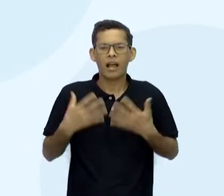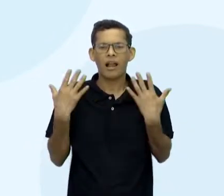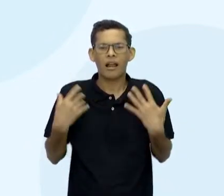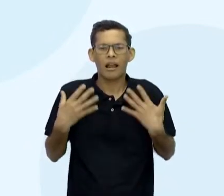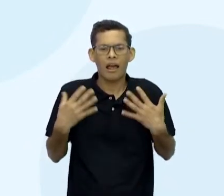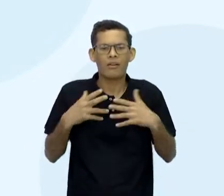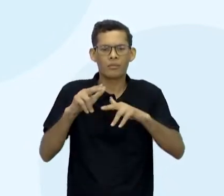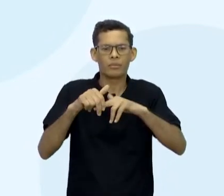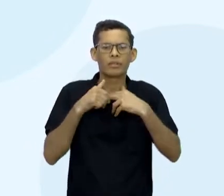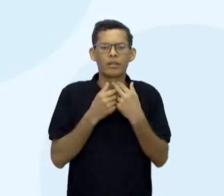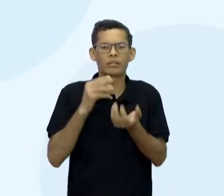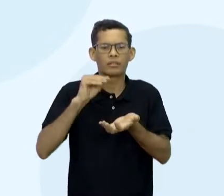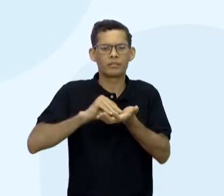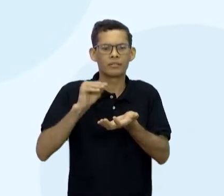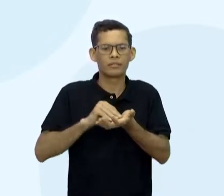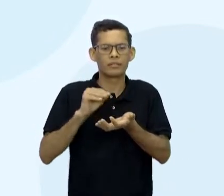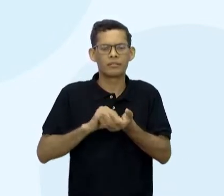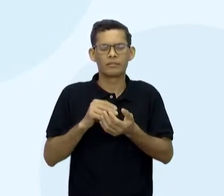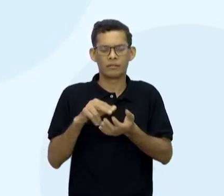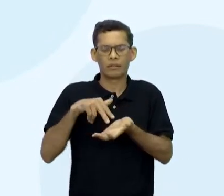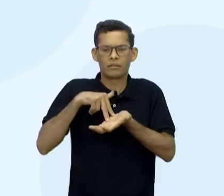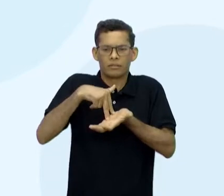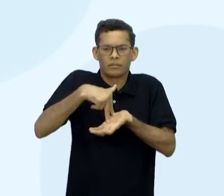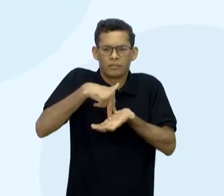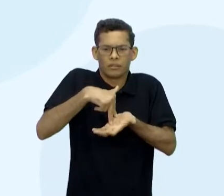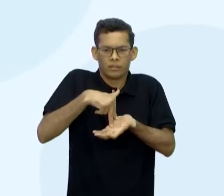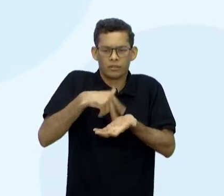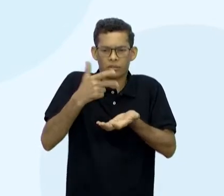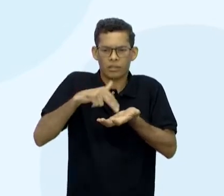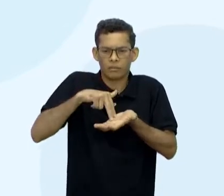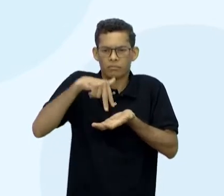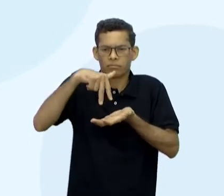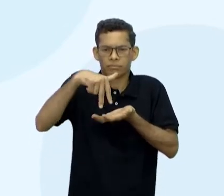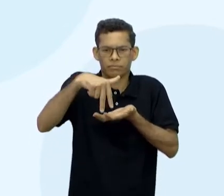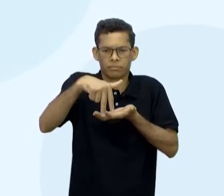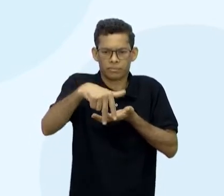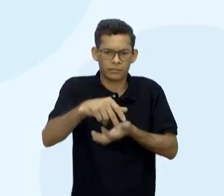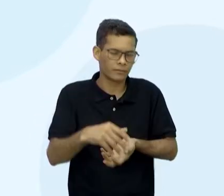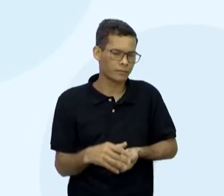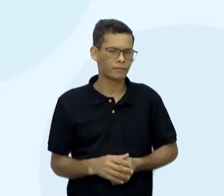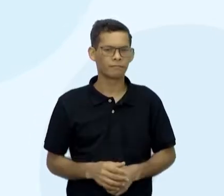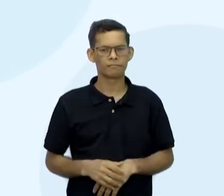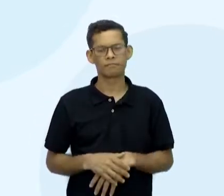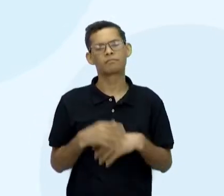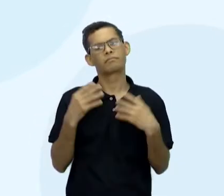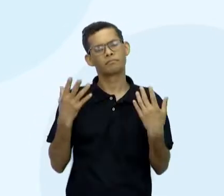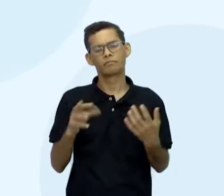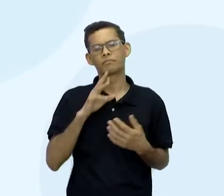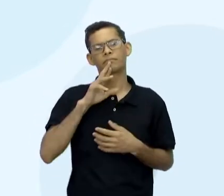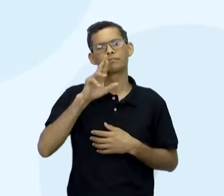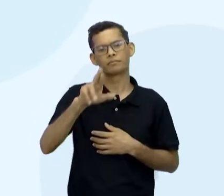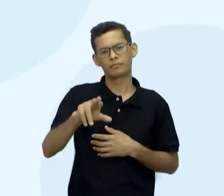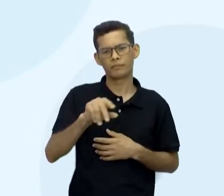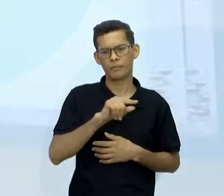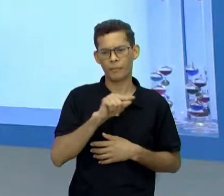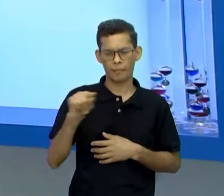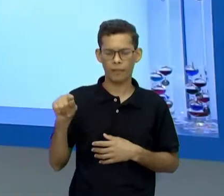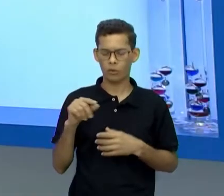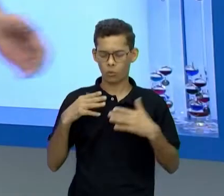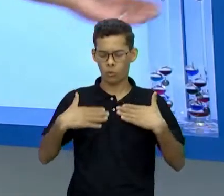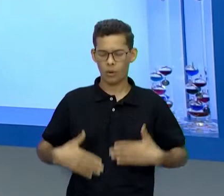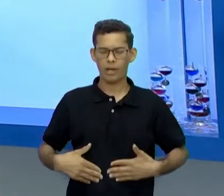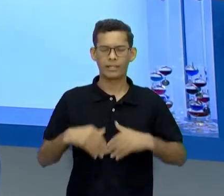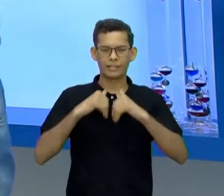de força de sustentação. Então, imponderabilidade, Gibalina, não quer dizer que a pessoa tem sem peso, e